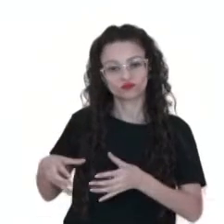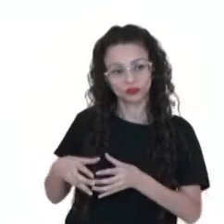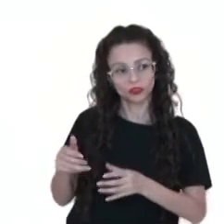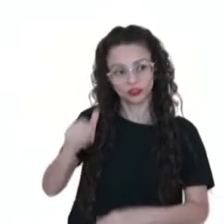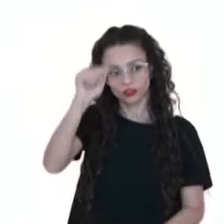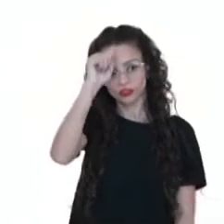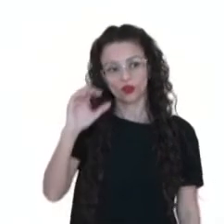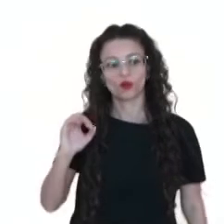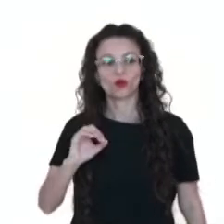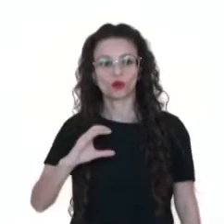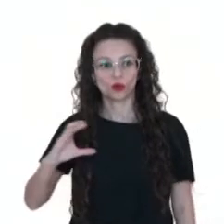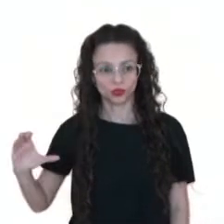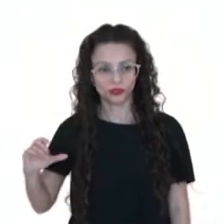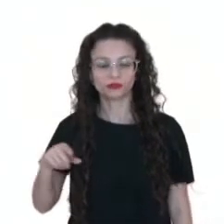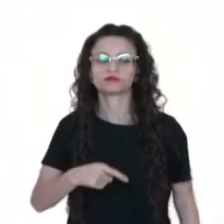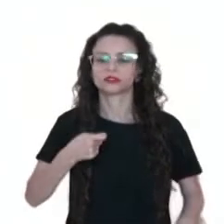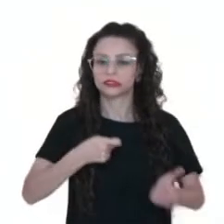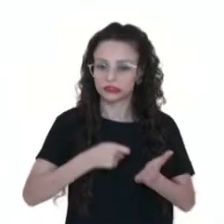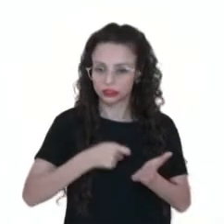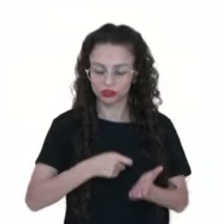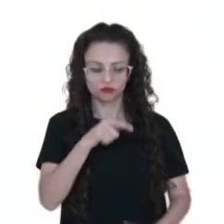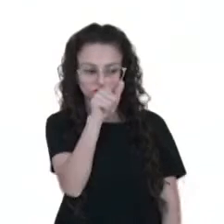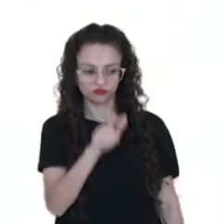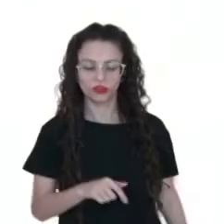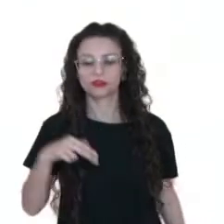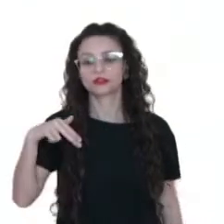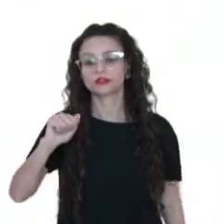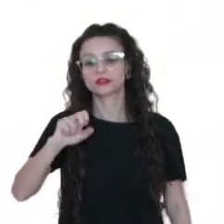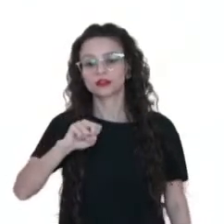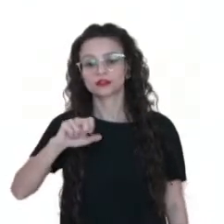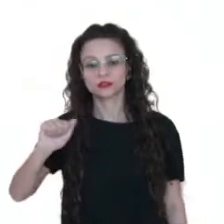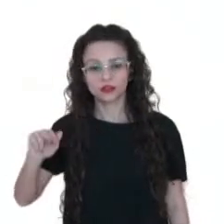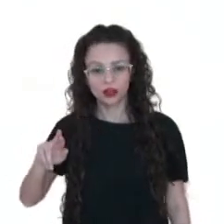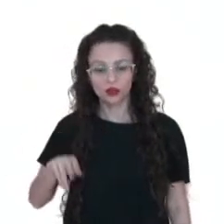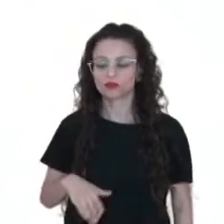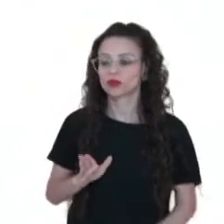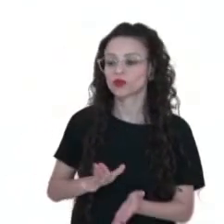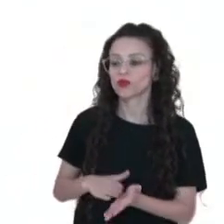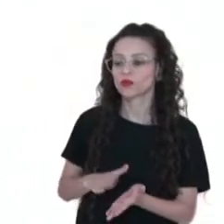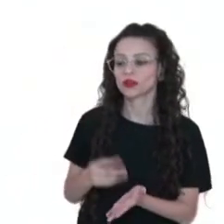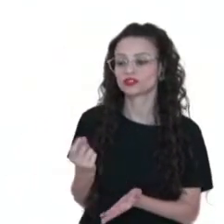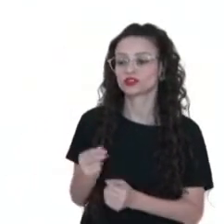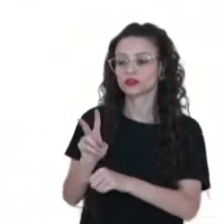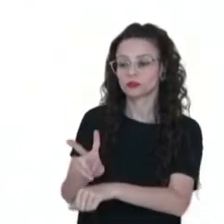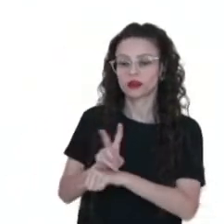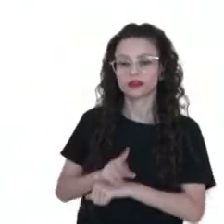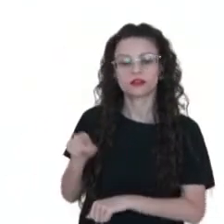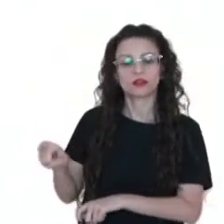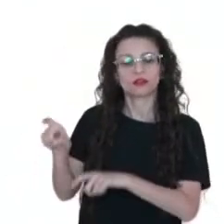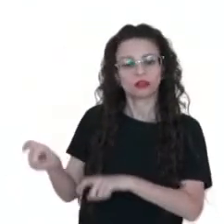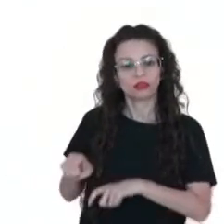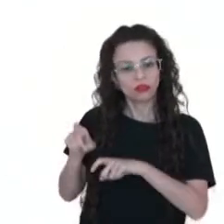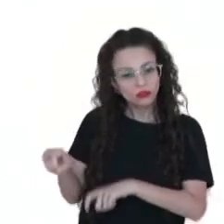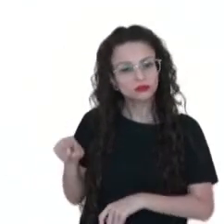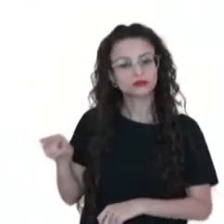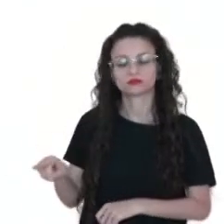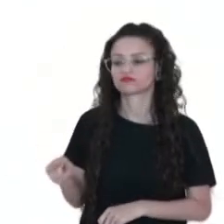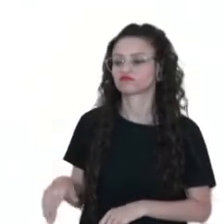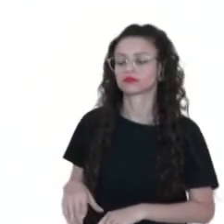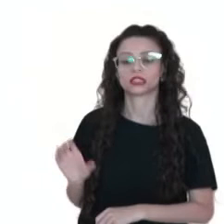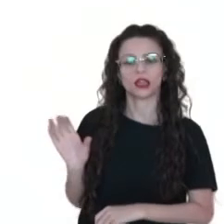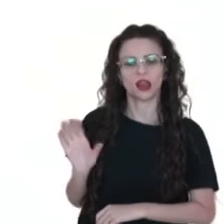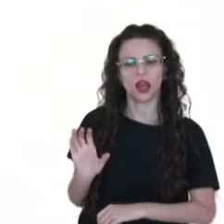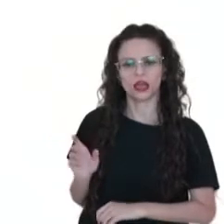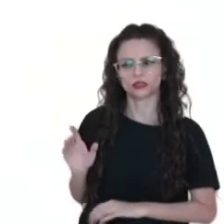Índias Ocidentais exigiu que Nassau cobrasse o dinheiro emprestado aos senhores de engenho e restringisse o crédito dado